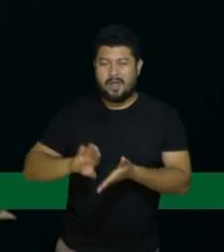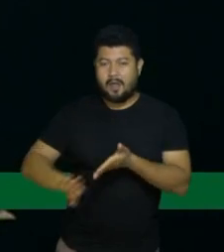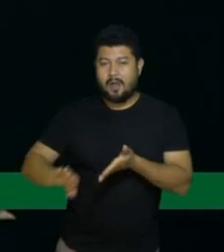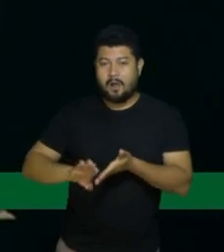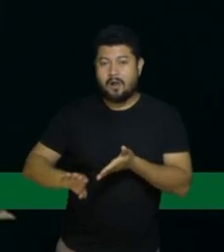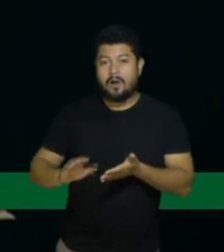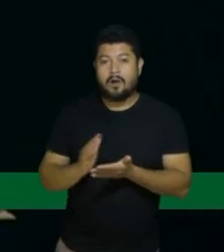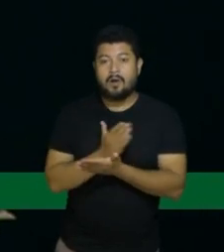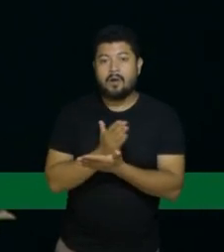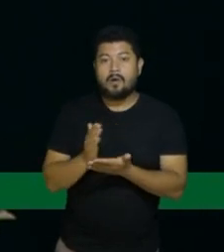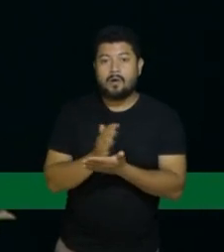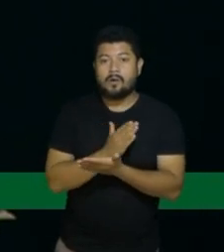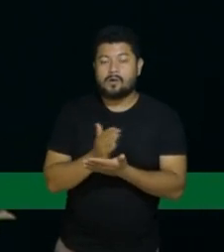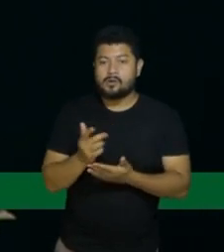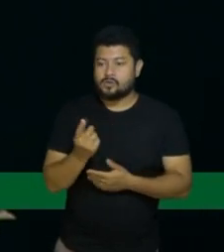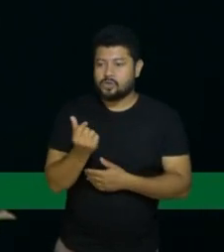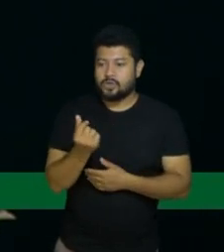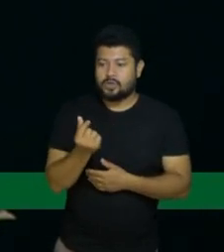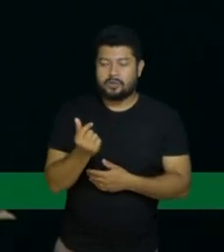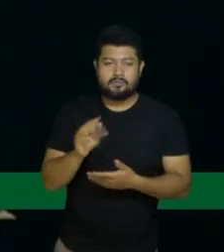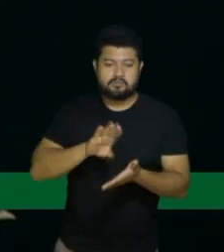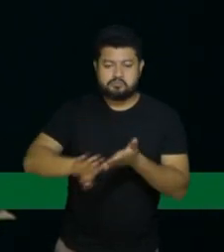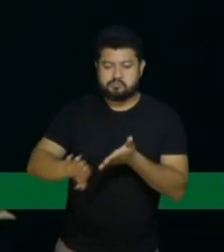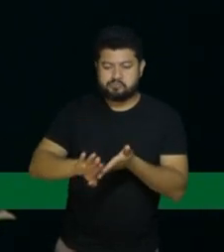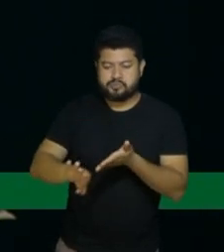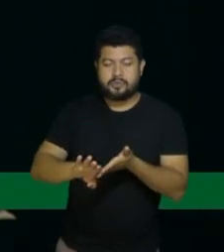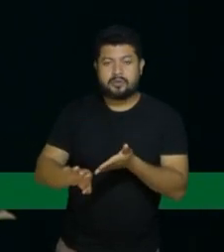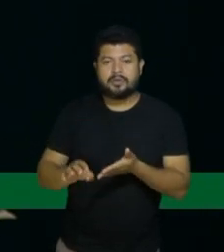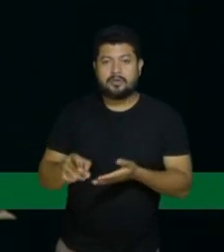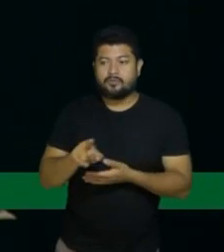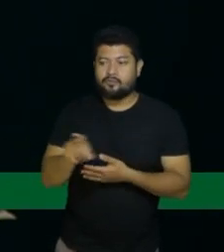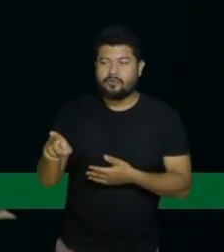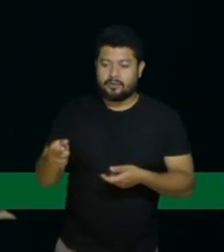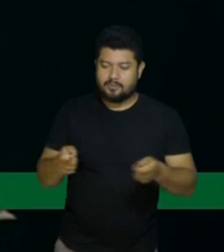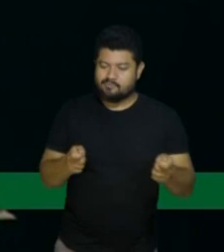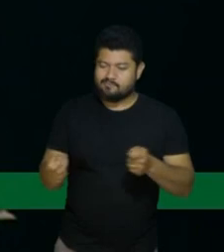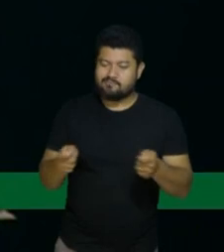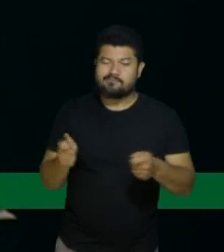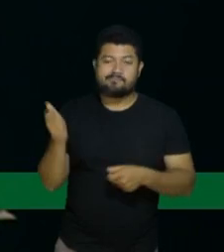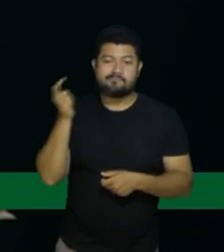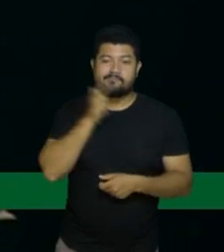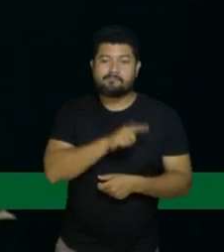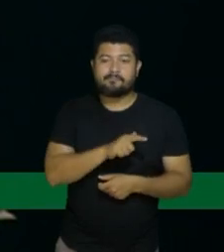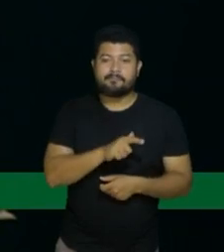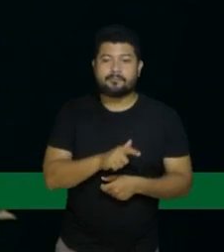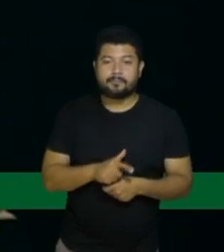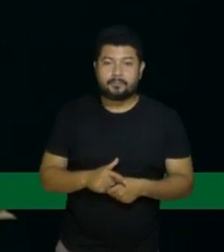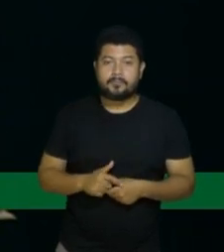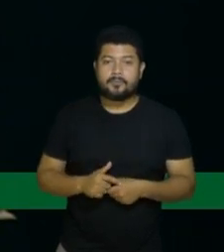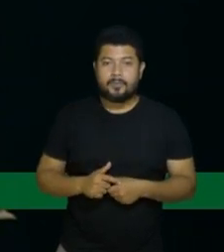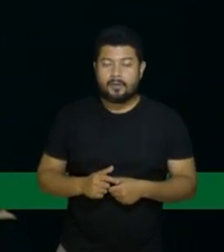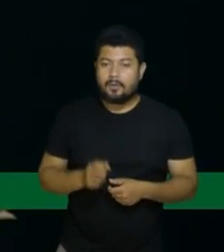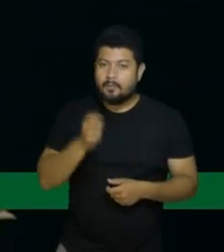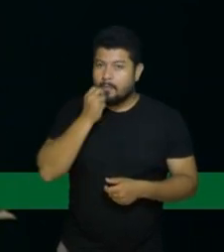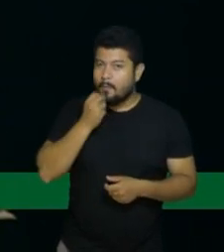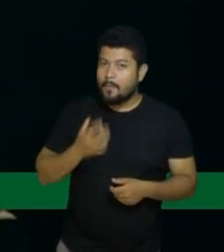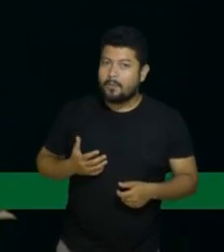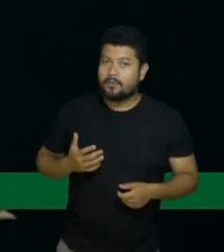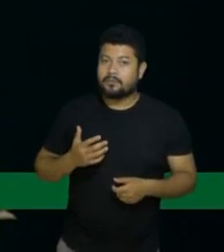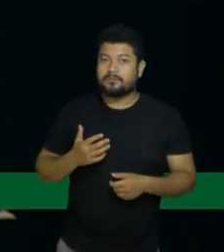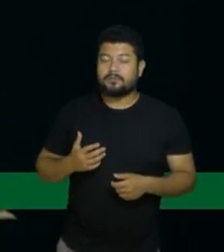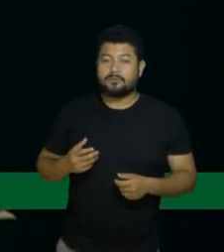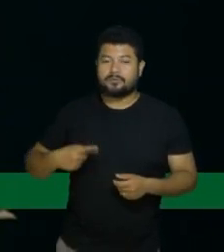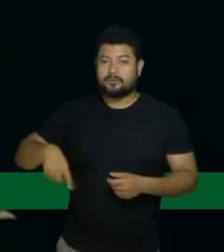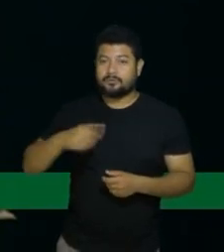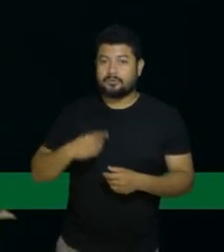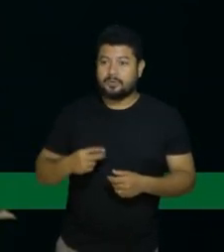ao seus recursos que vocês parlamentares economizaram e foi muito legal a gente também ser contemplado